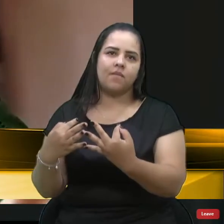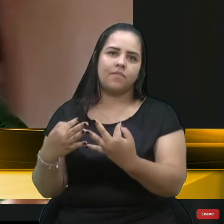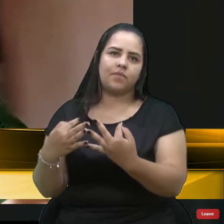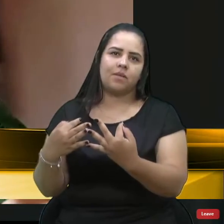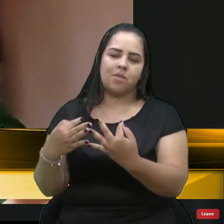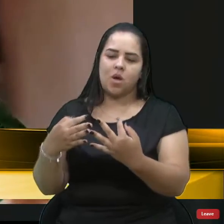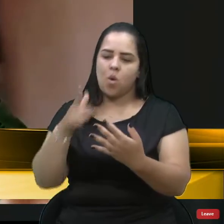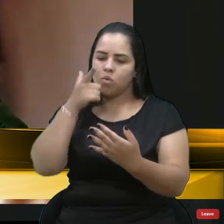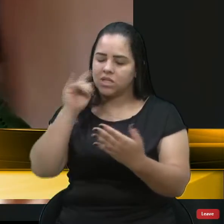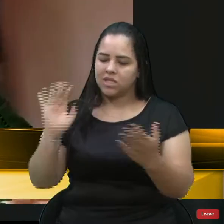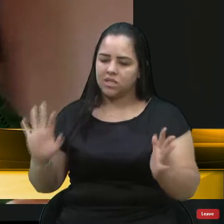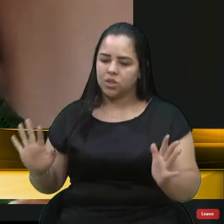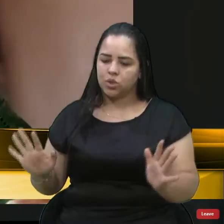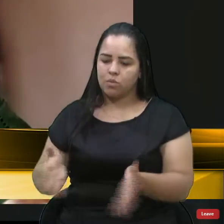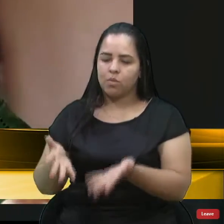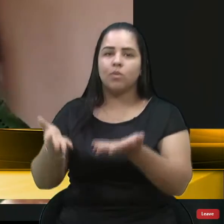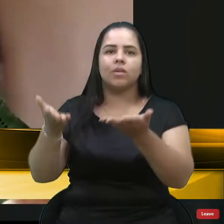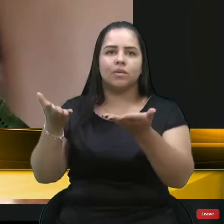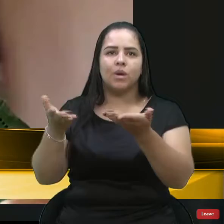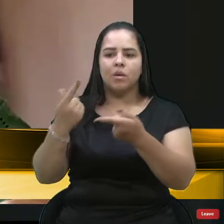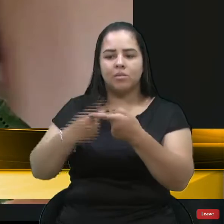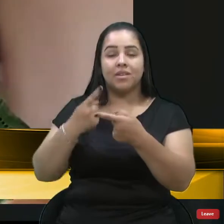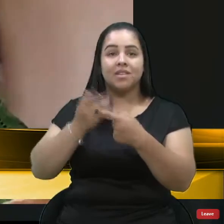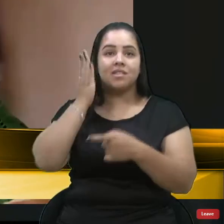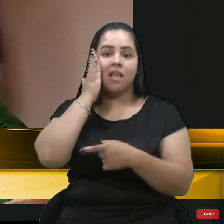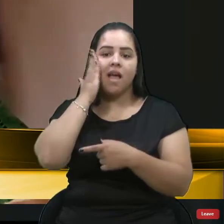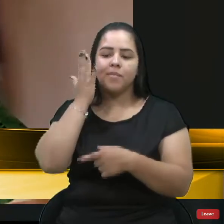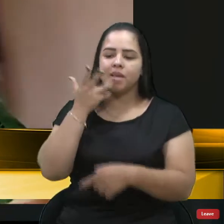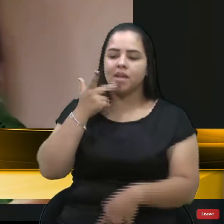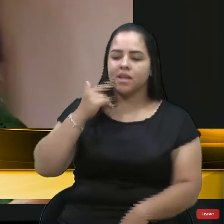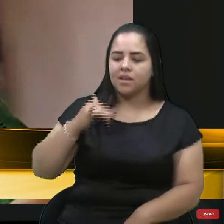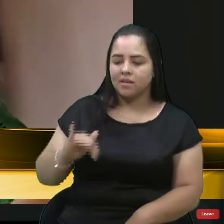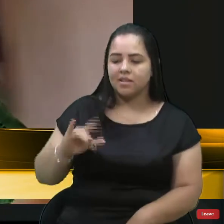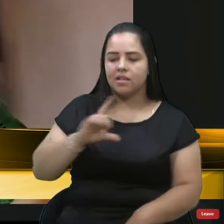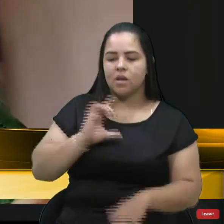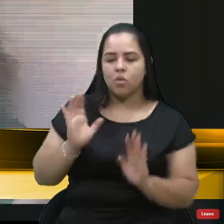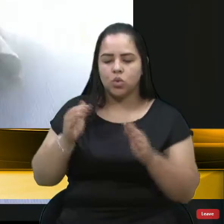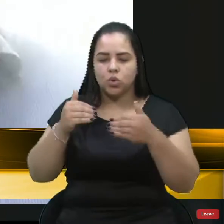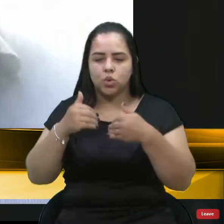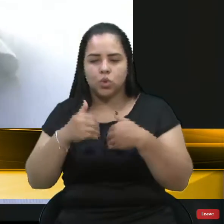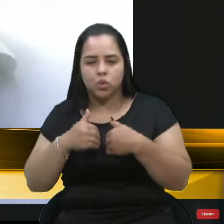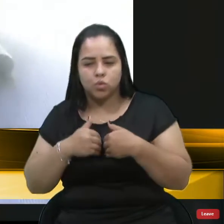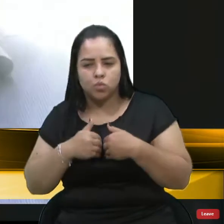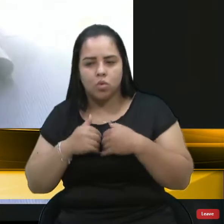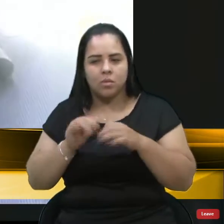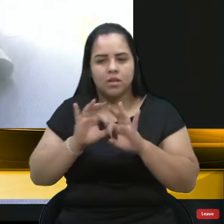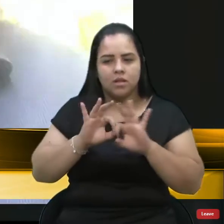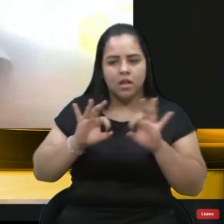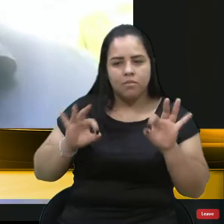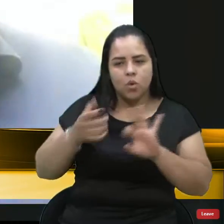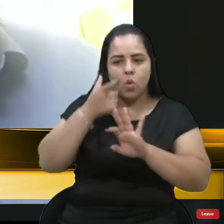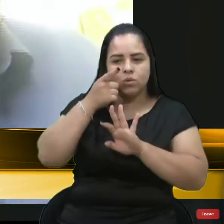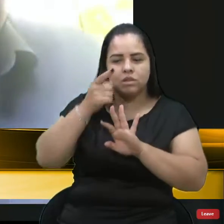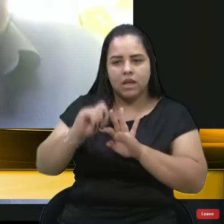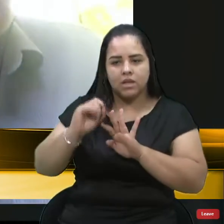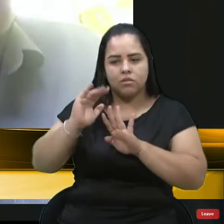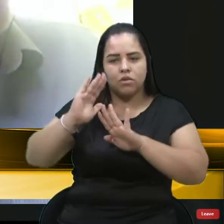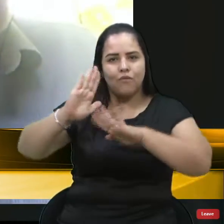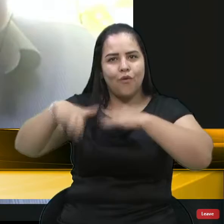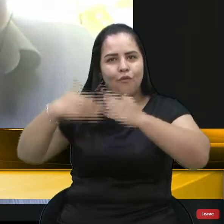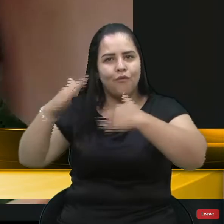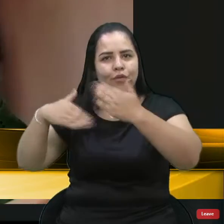de estimular. A gente sabe que muitas dessas crianças, quando têm um autismo leve, conseguem se desenvolver, conseguem ir